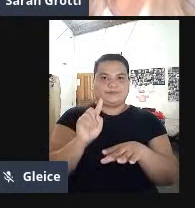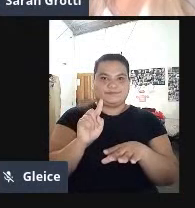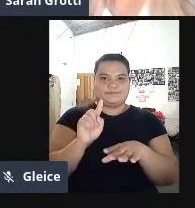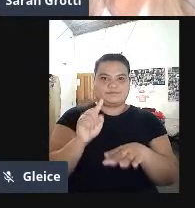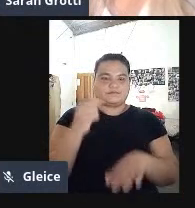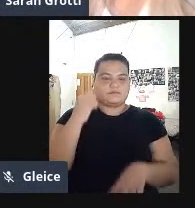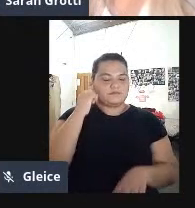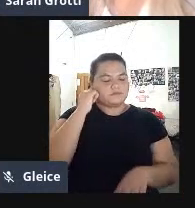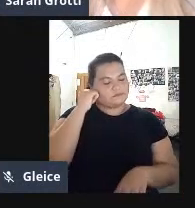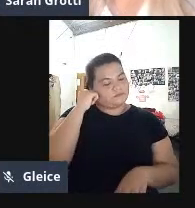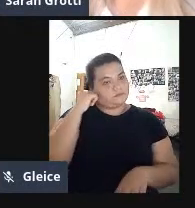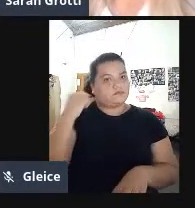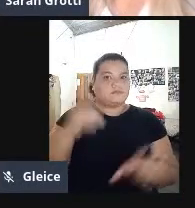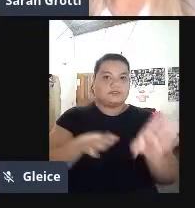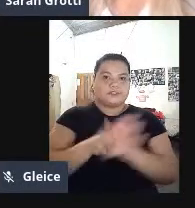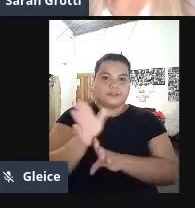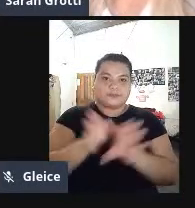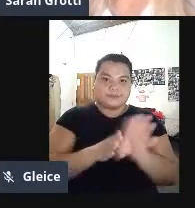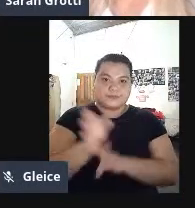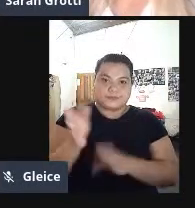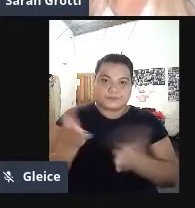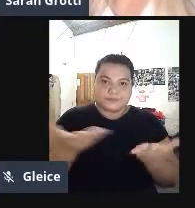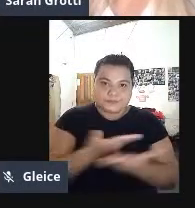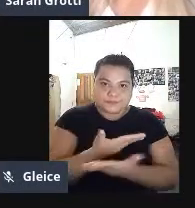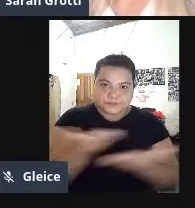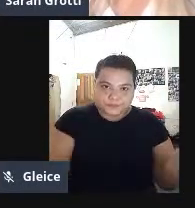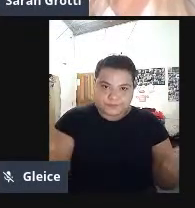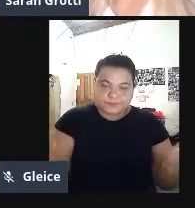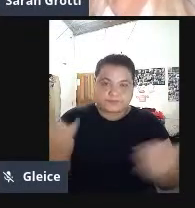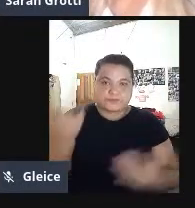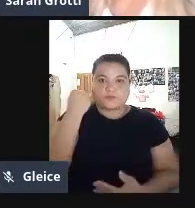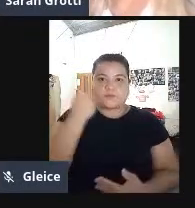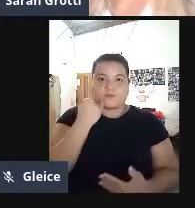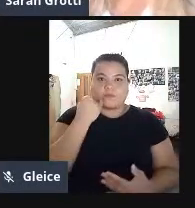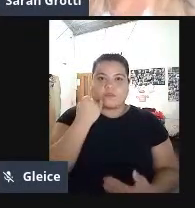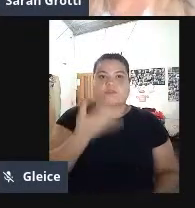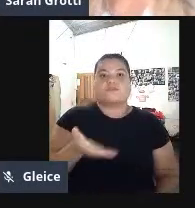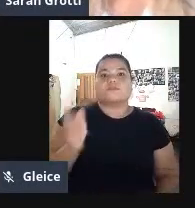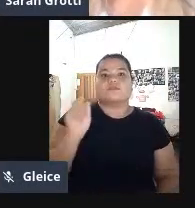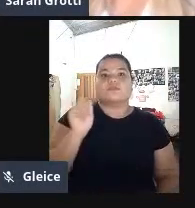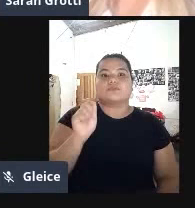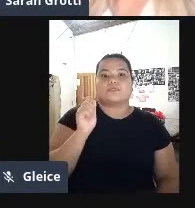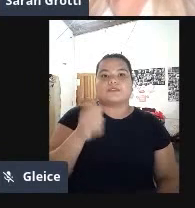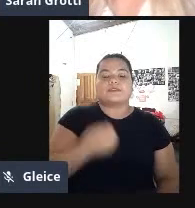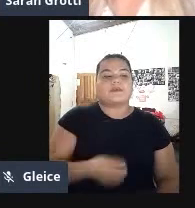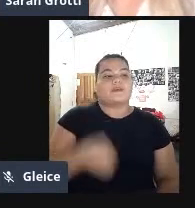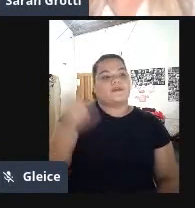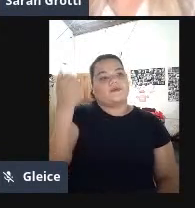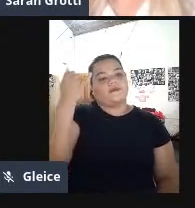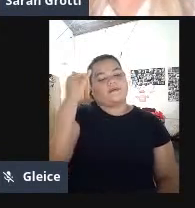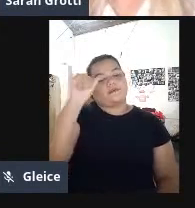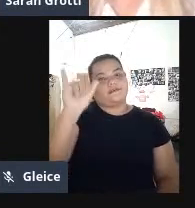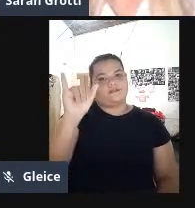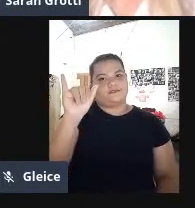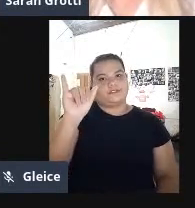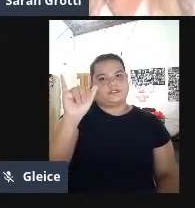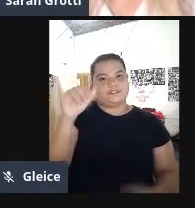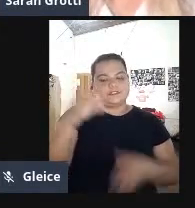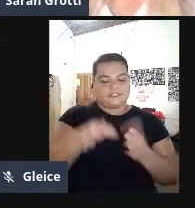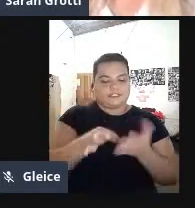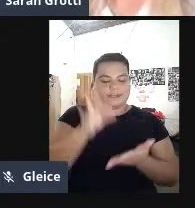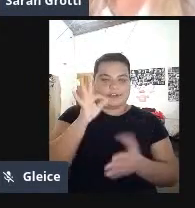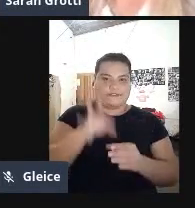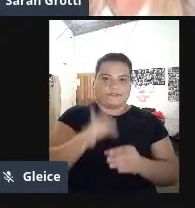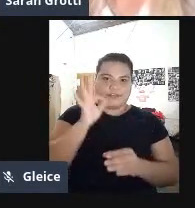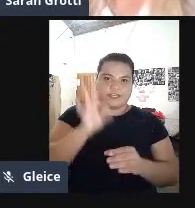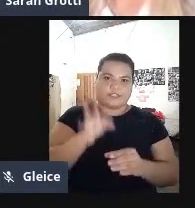Orientações nutricionais que a gente também dá para esses pacientes. Evitar bebidas que contenham cafeína com as principais refeições, né?